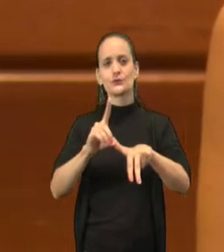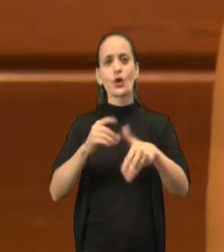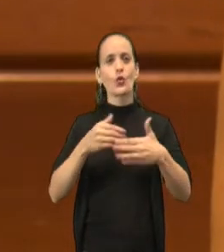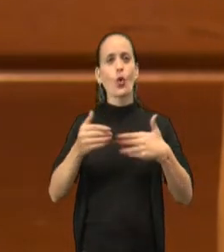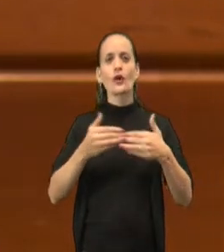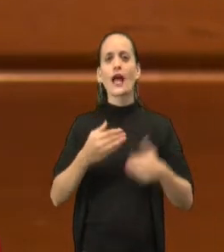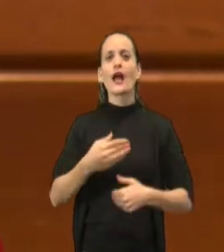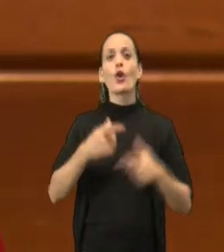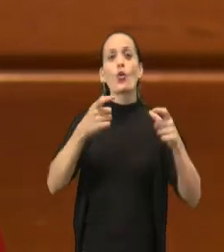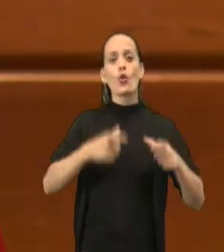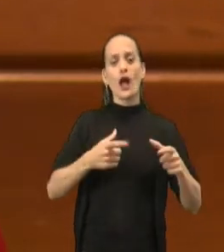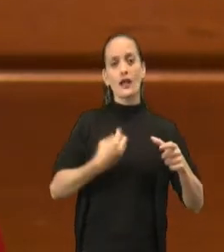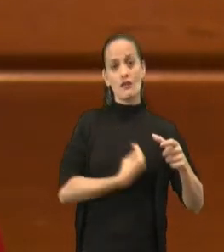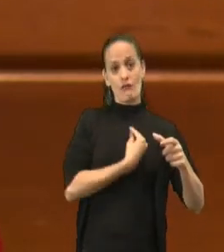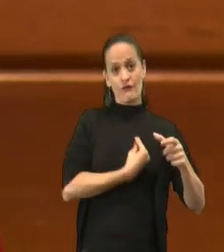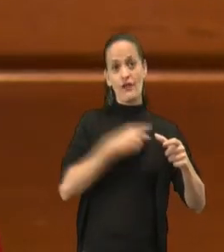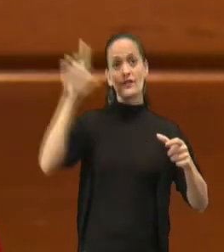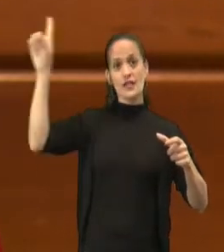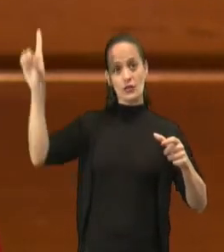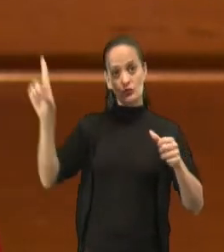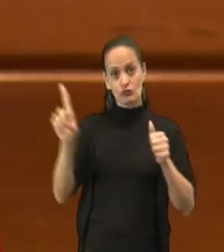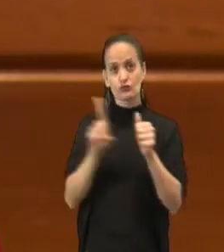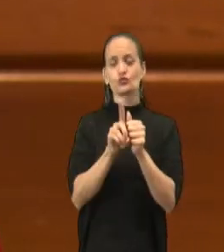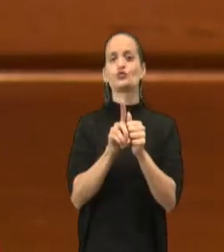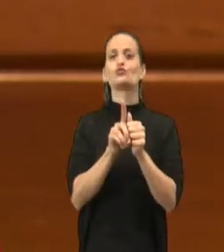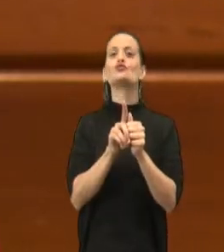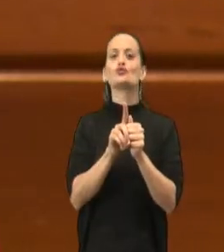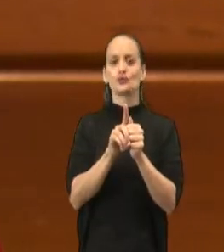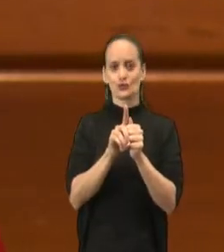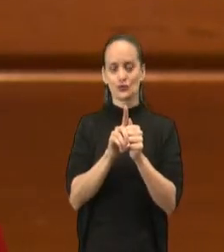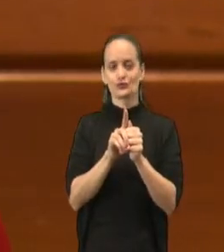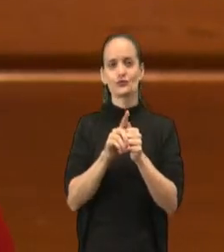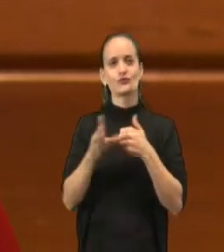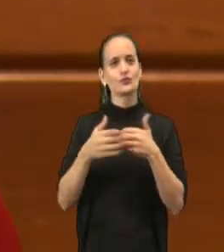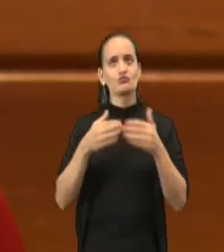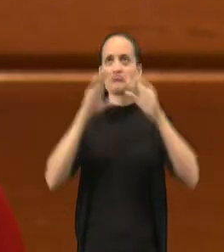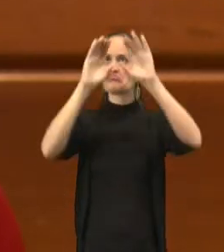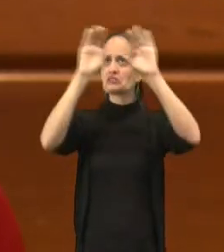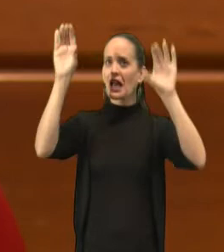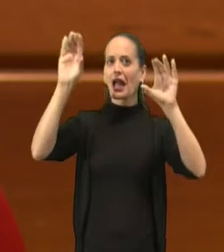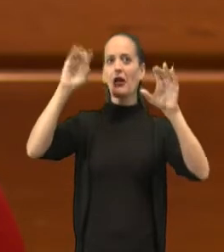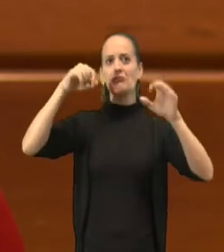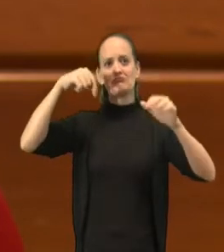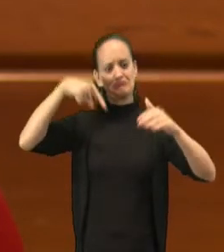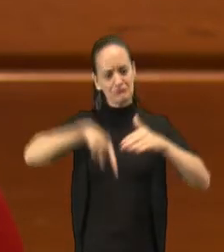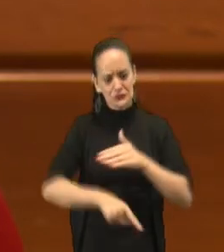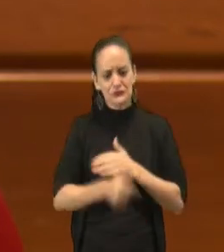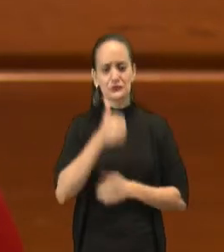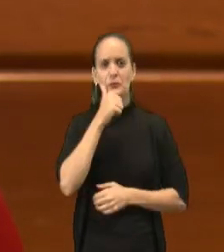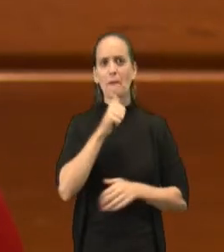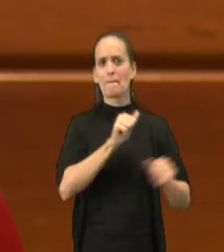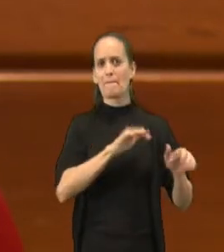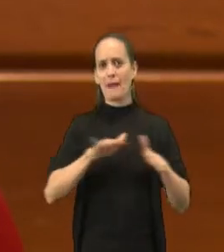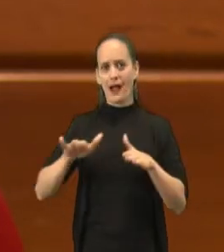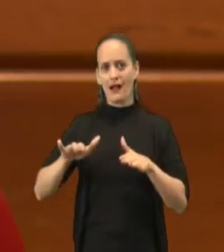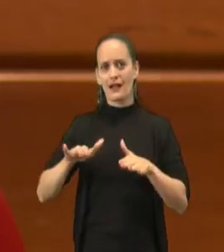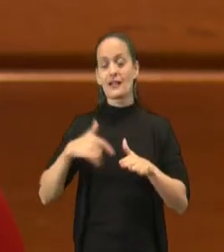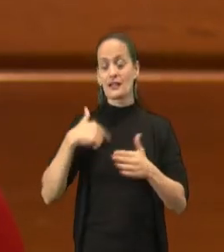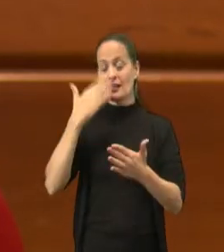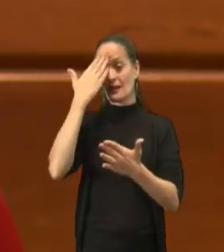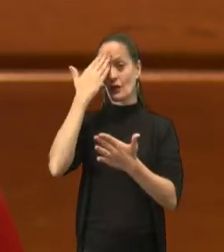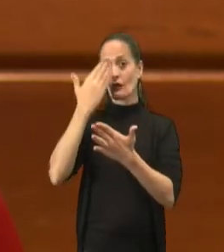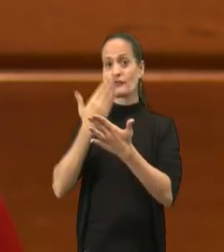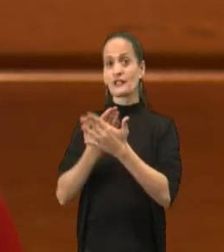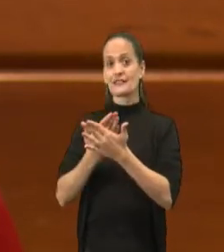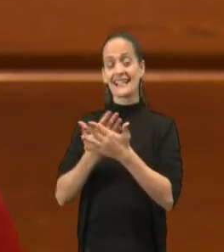estará conosco, no mais profundo do mar, no mais alto céu. E é nessa crença, é nessa certeza